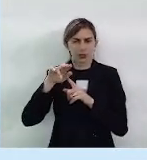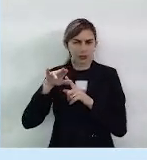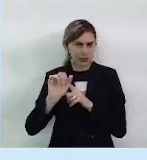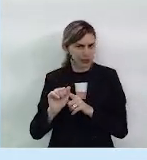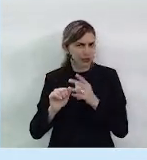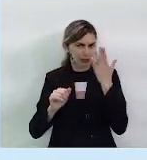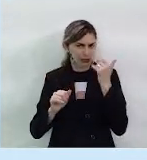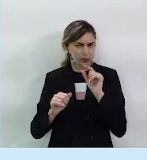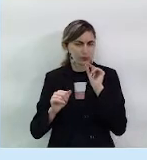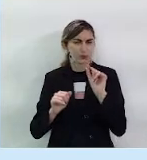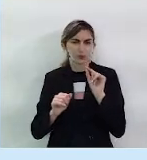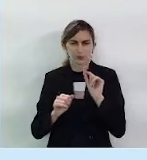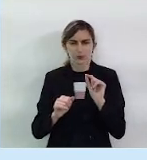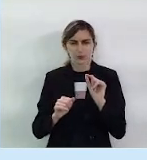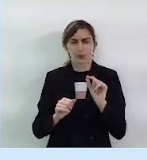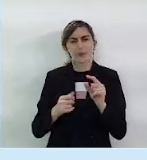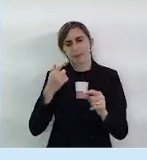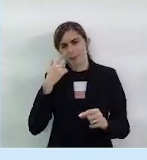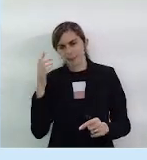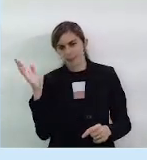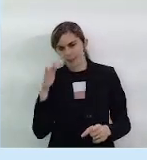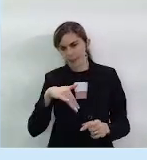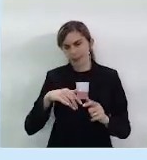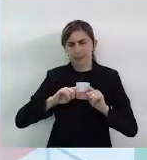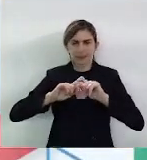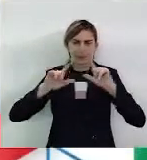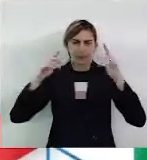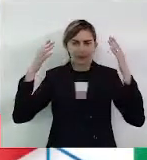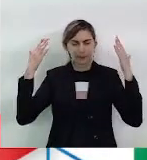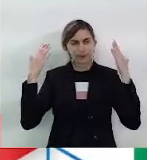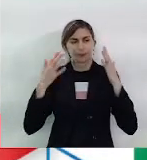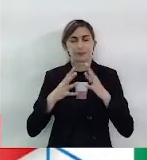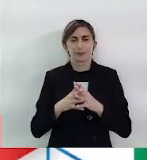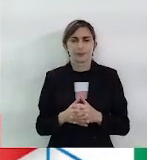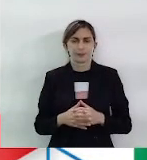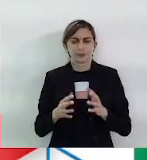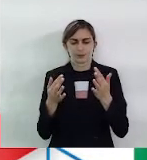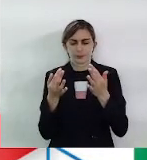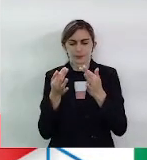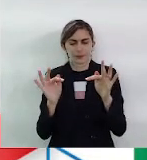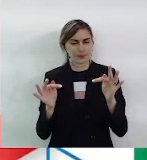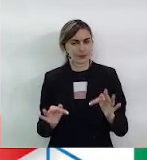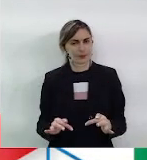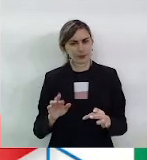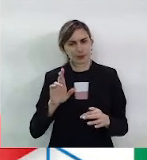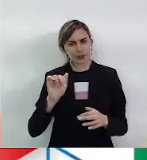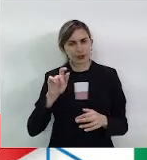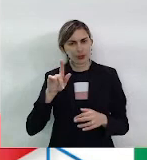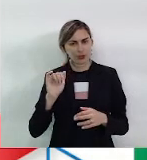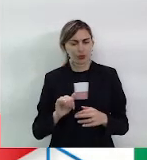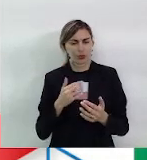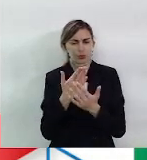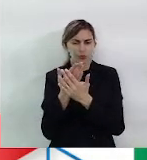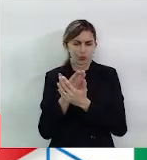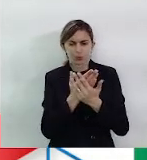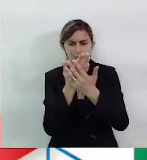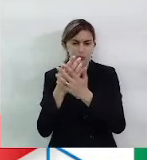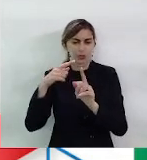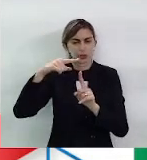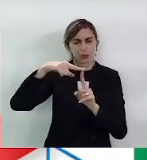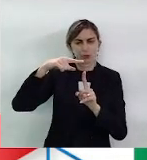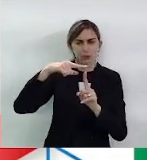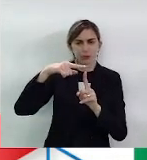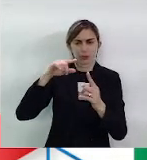que é a sintaxe de regência? Vamos para o slide? A sintaxe de regência ocupa-se do estudo dos tipos